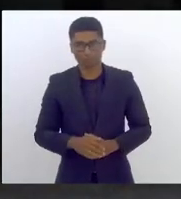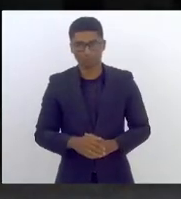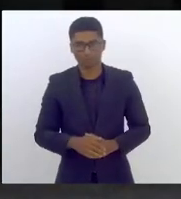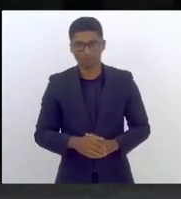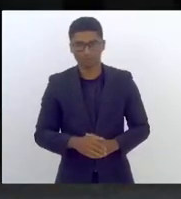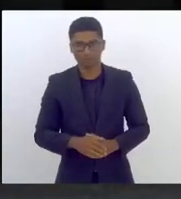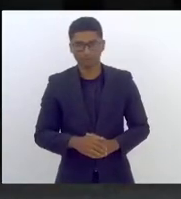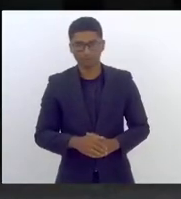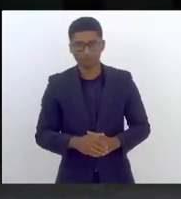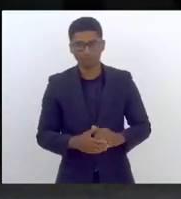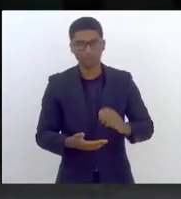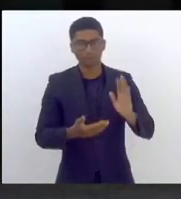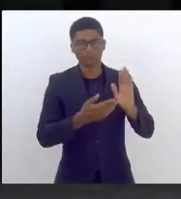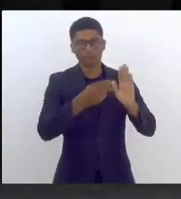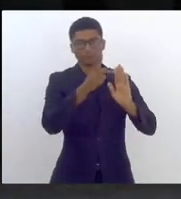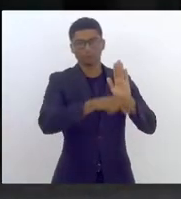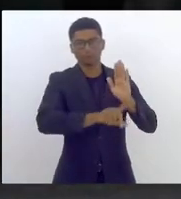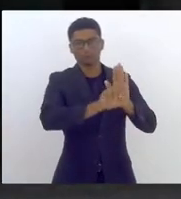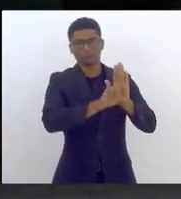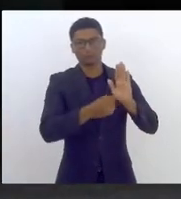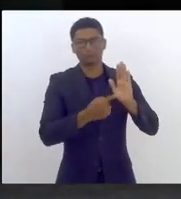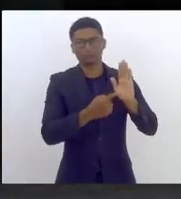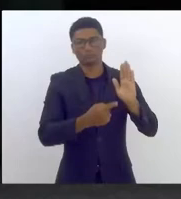o presidente Projota